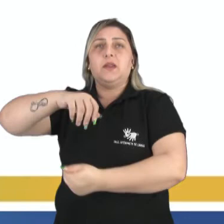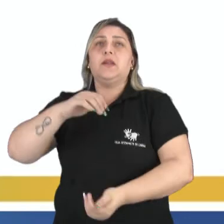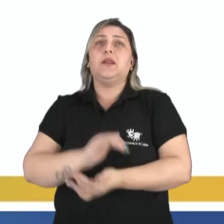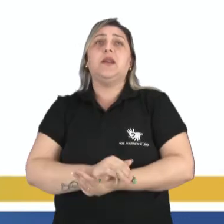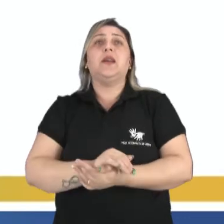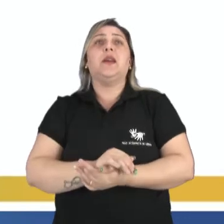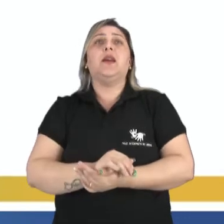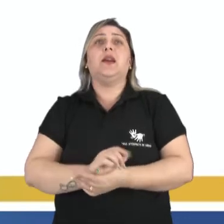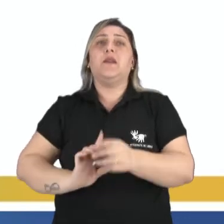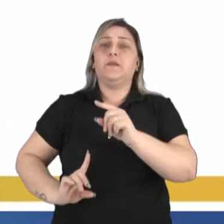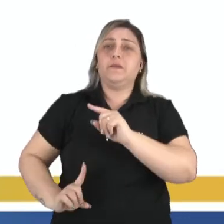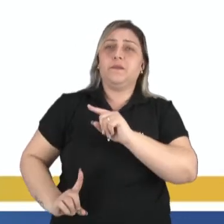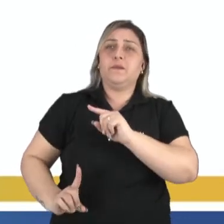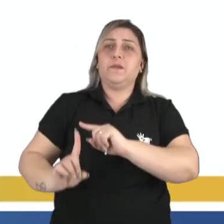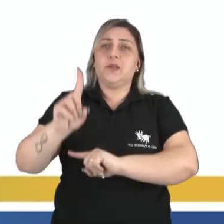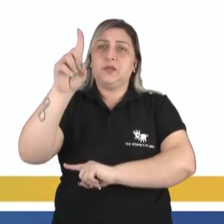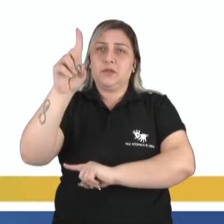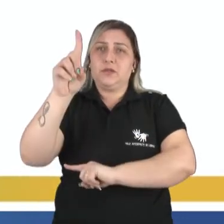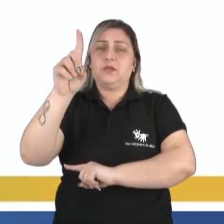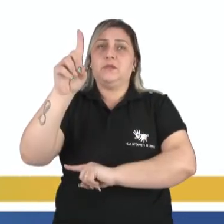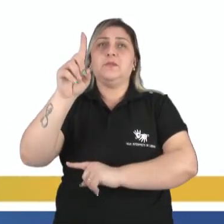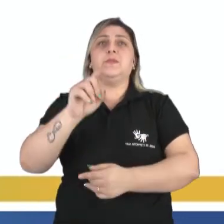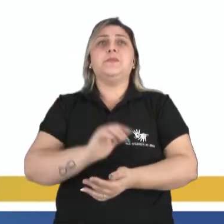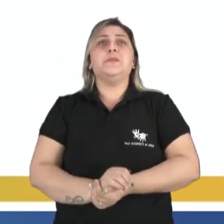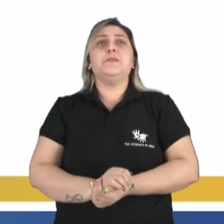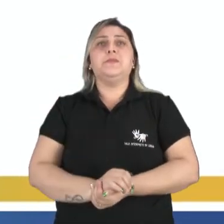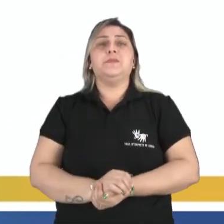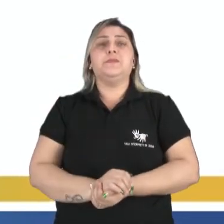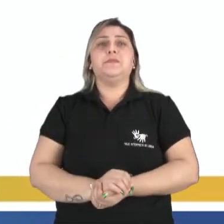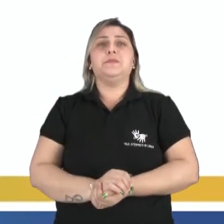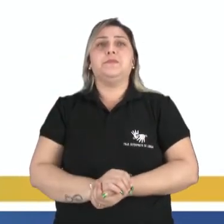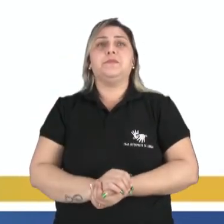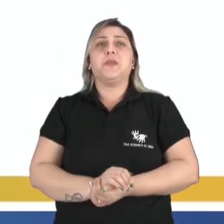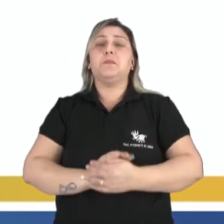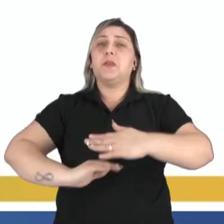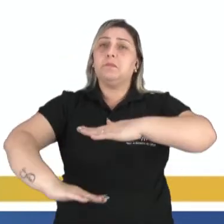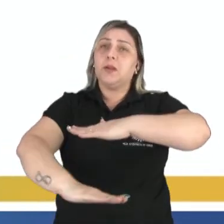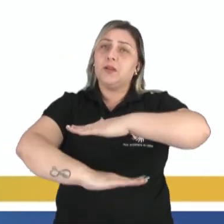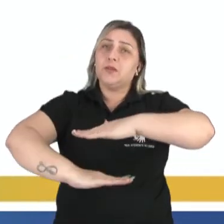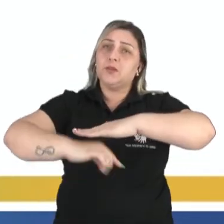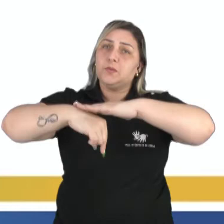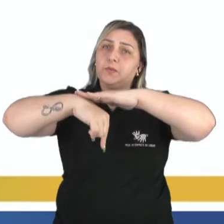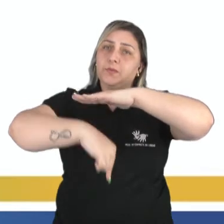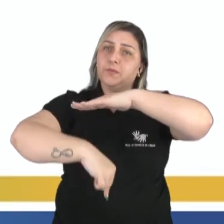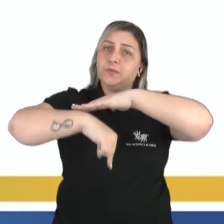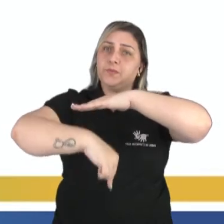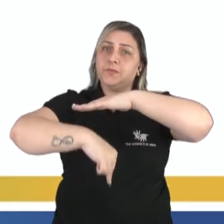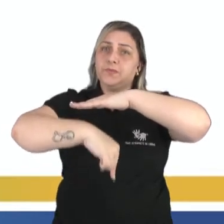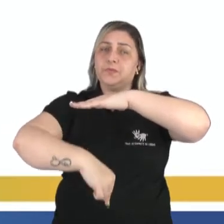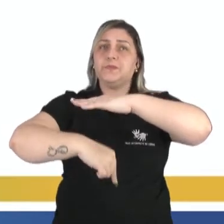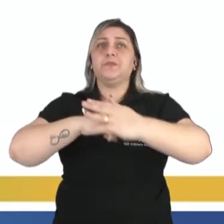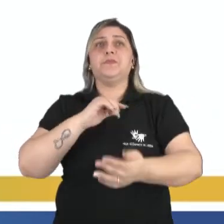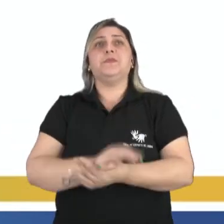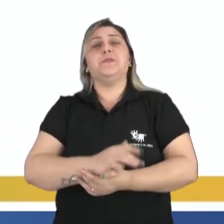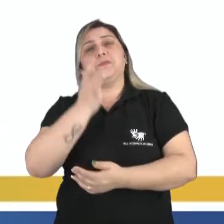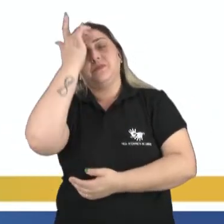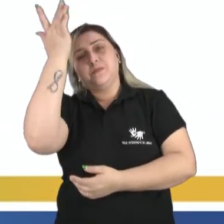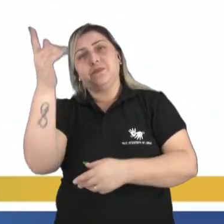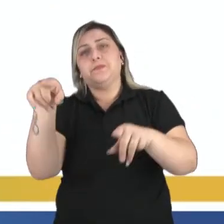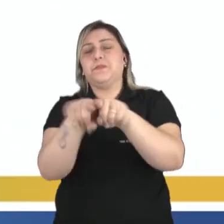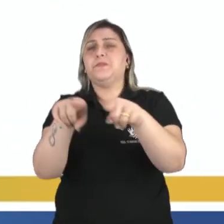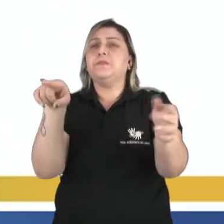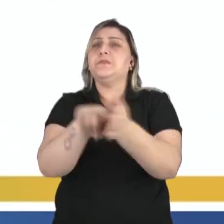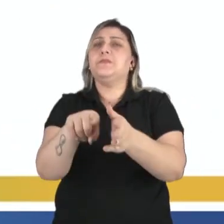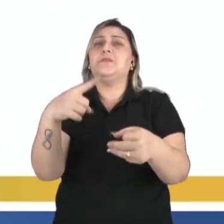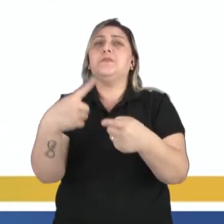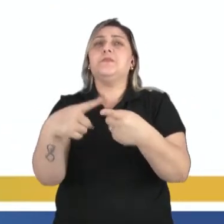é vertical, tá? E para baixo. Ele ainda facilita a questão porque